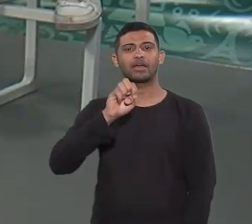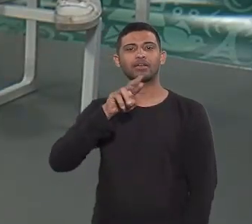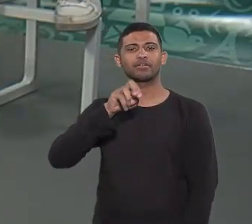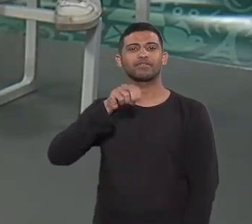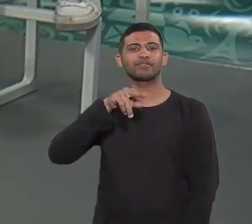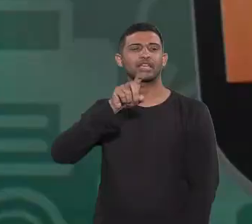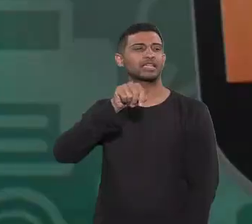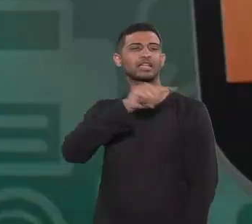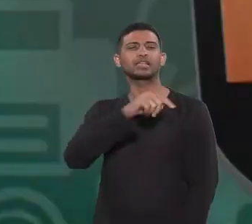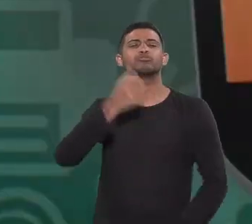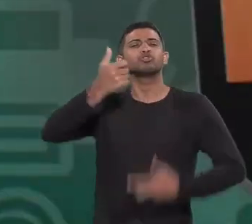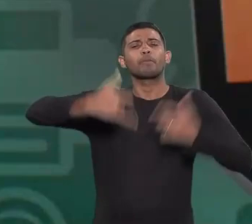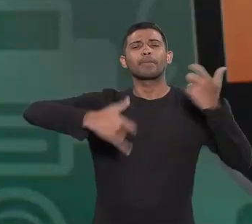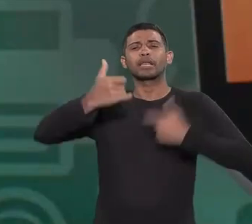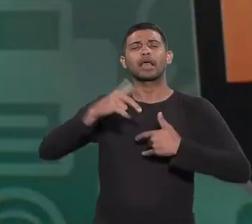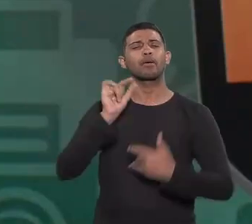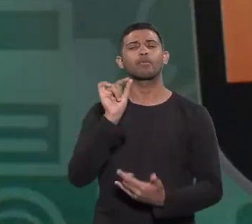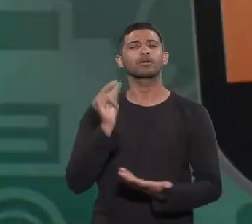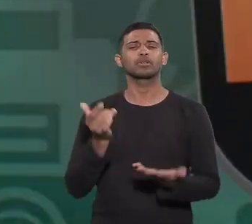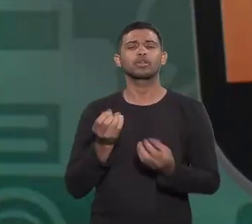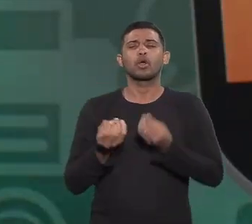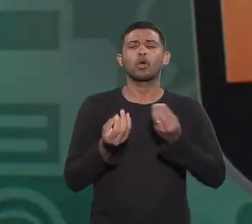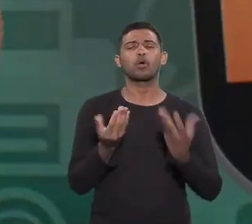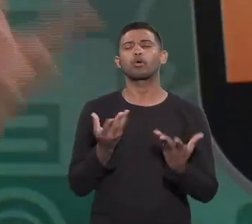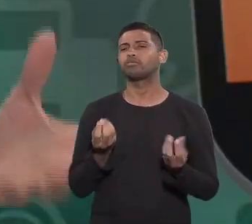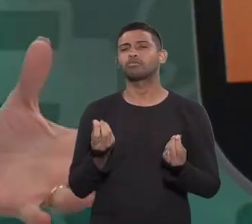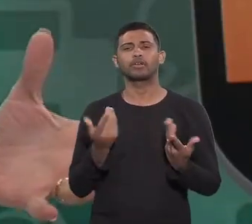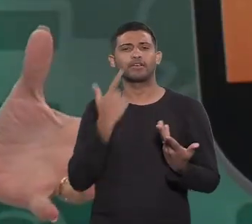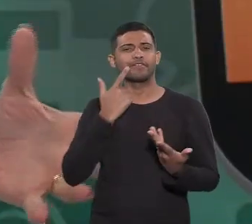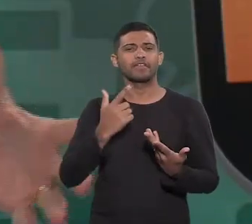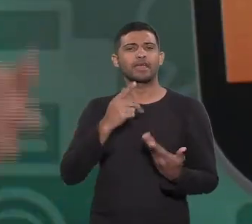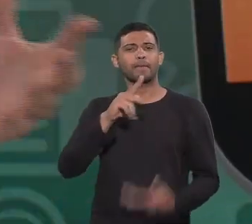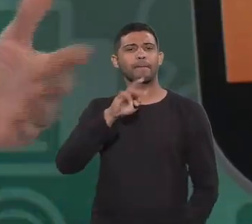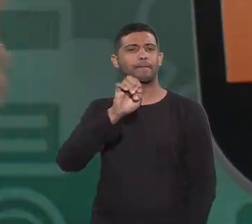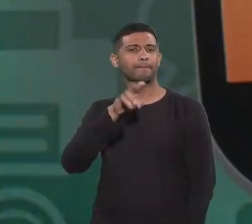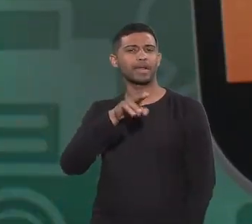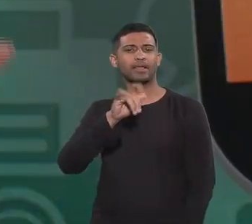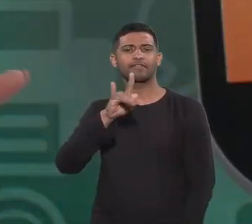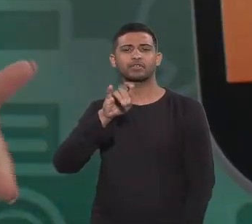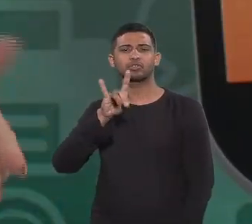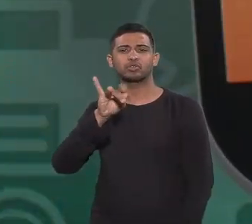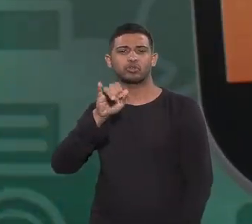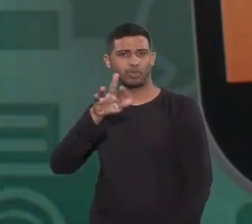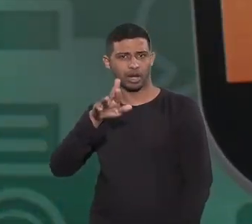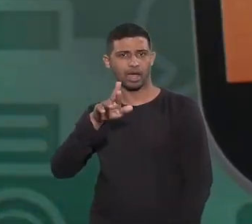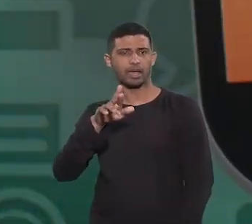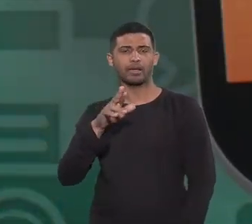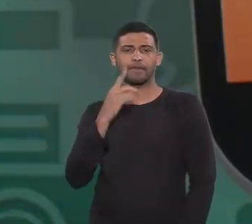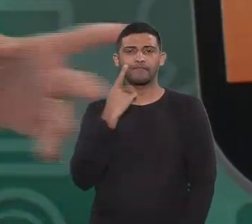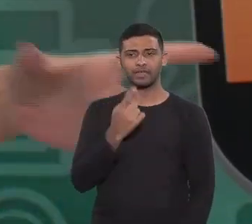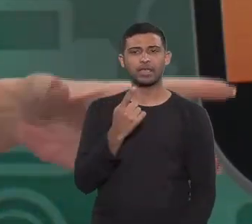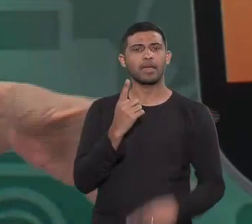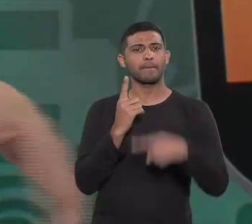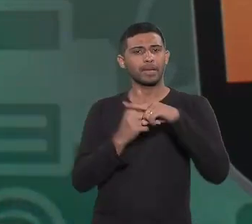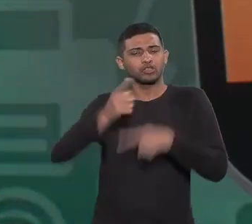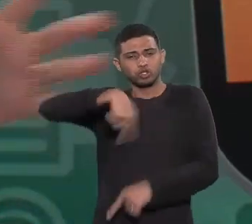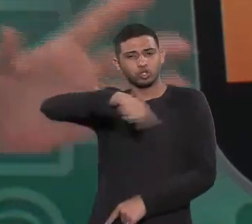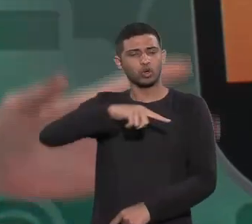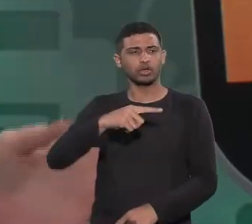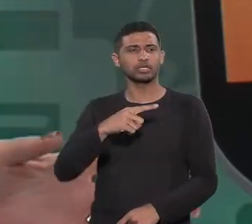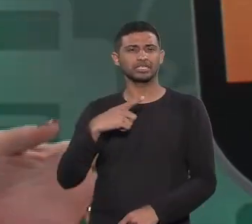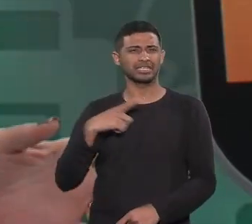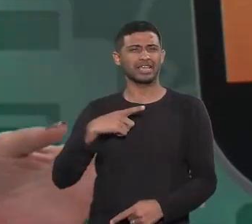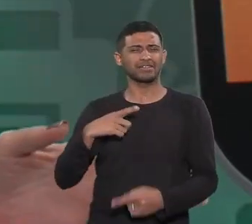para a gente explicar um pouquinho como funciona o pré-vestibular popular o Mais Nós. Ele já está presente em